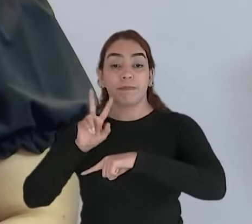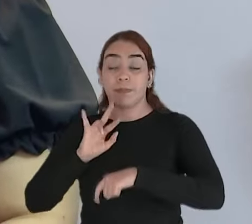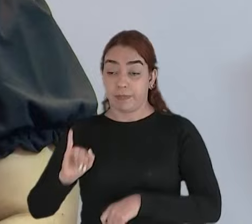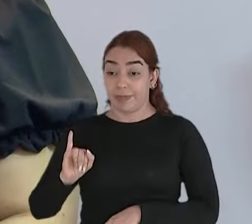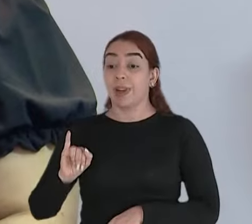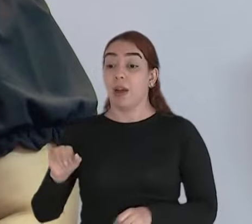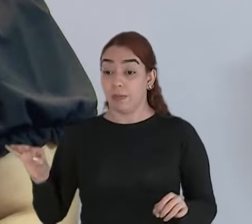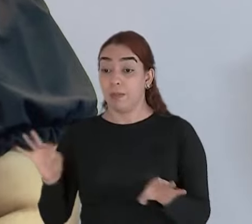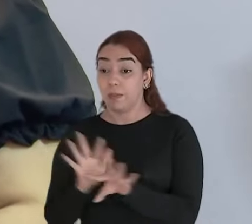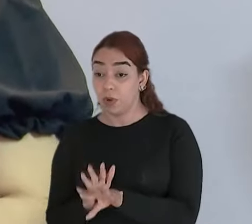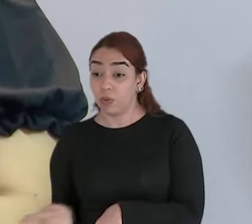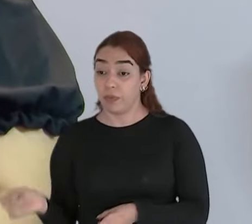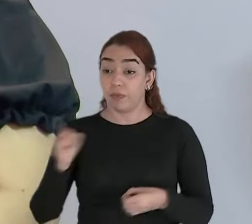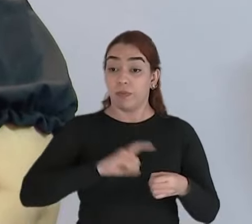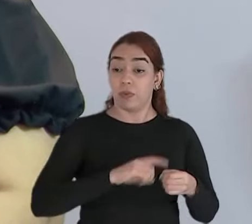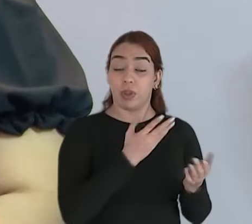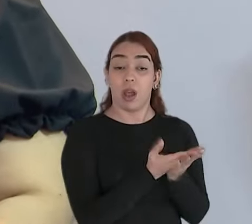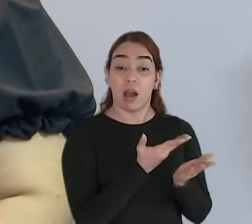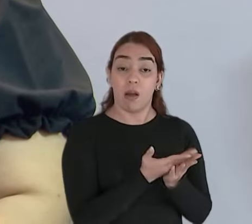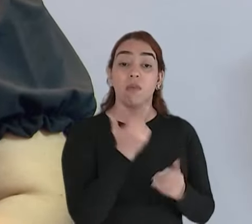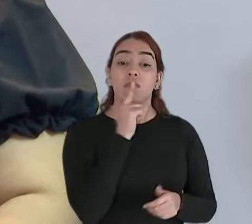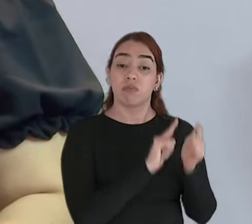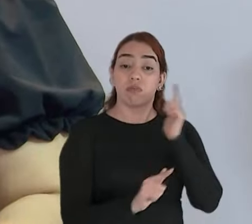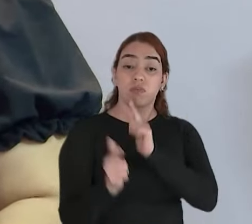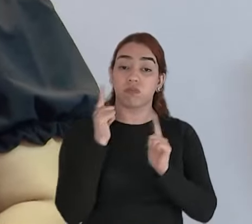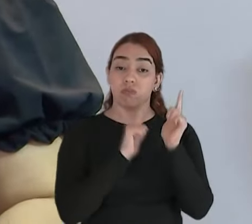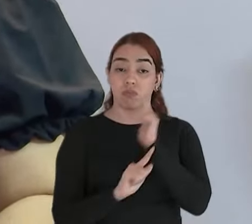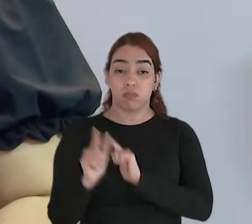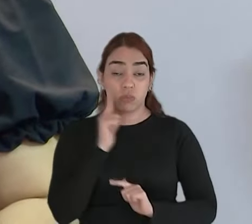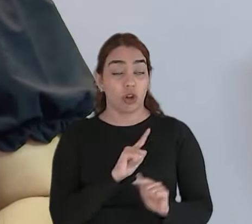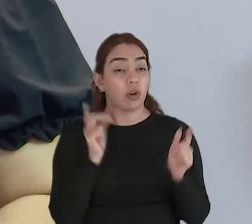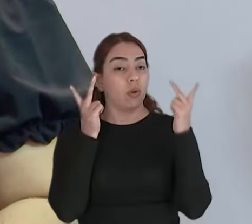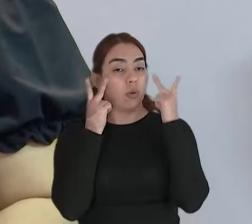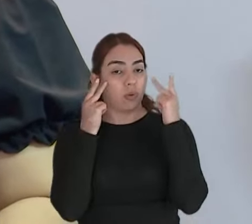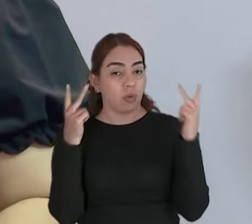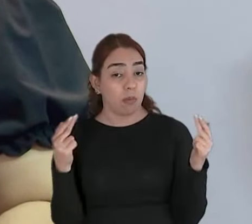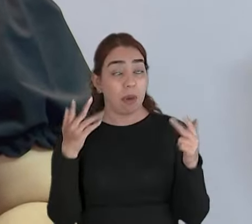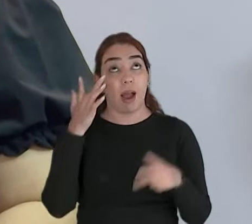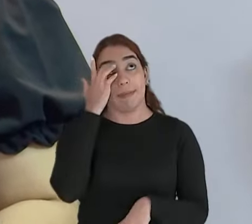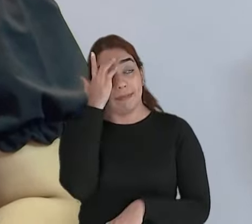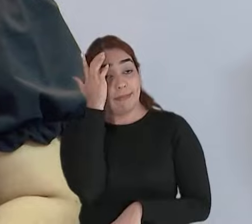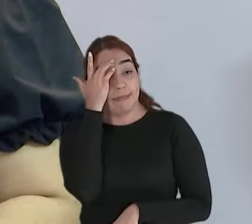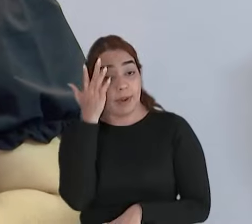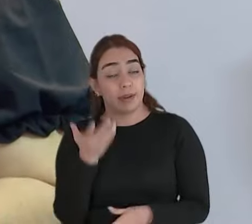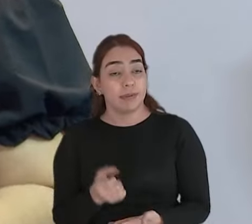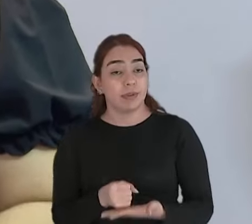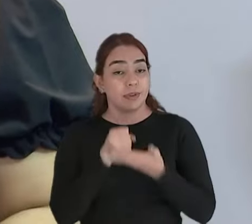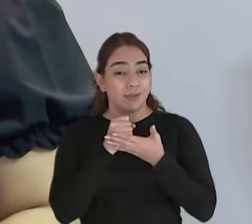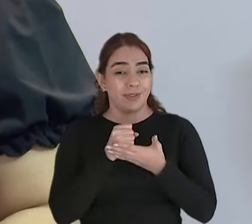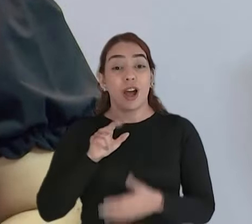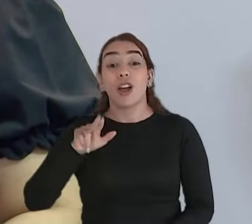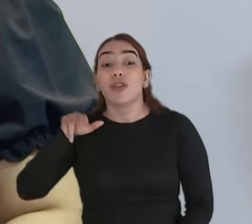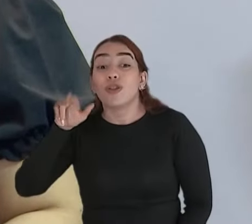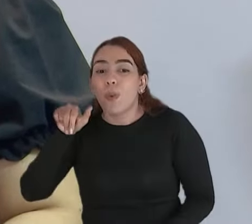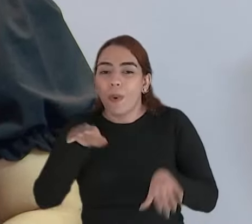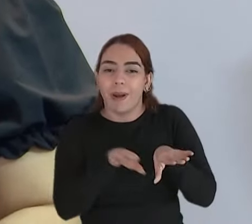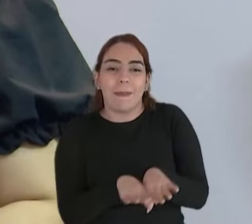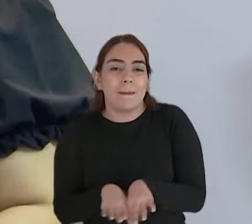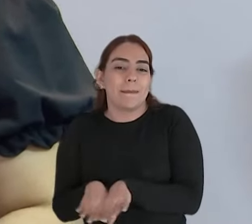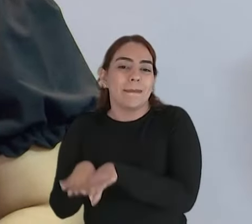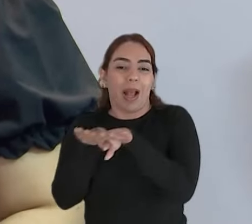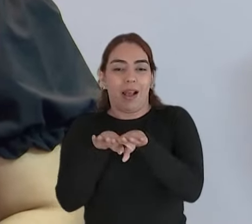para a sala regular, ele consiga realizar aquela atividade com mais facilidade. Ele nunca vai estar dentro do padrão.